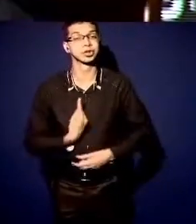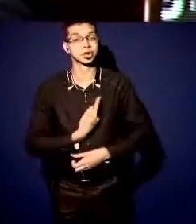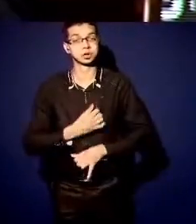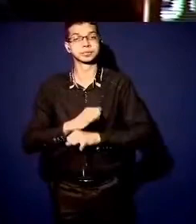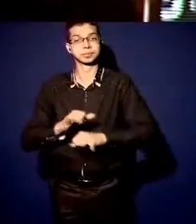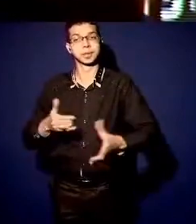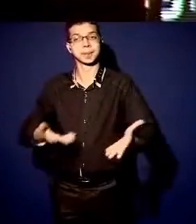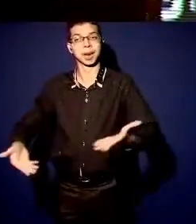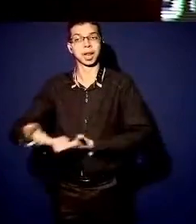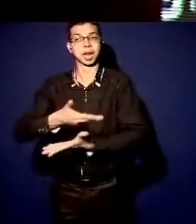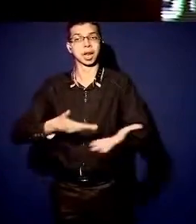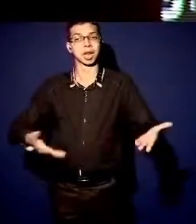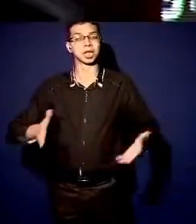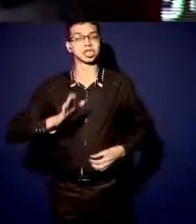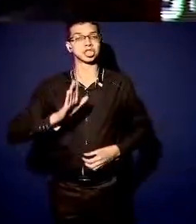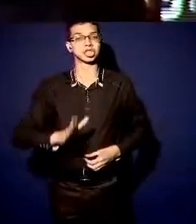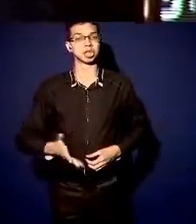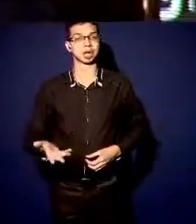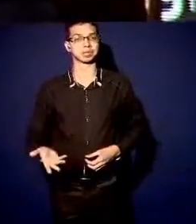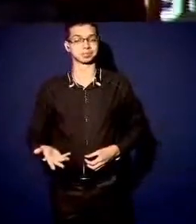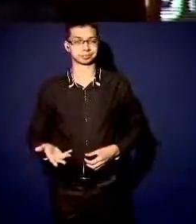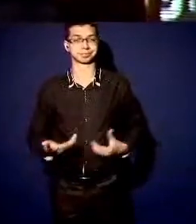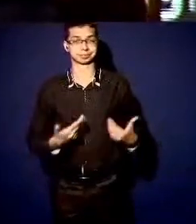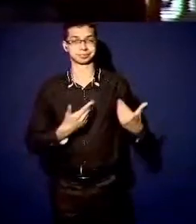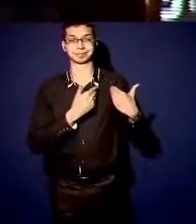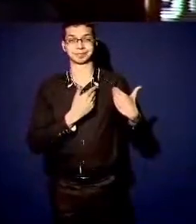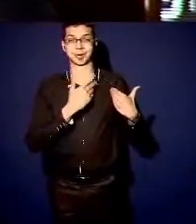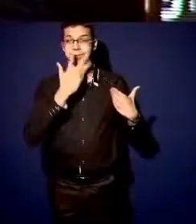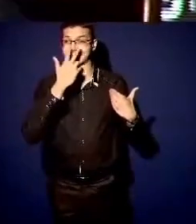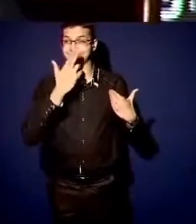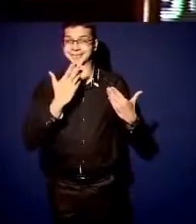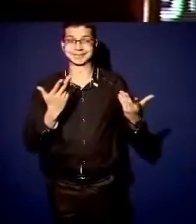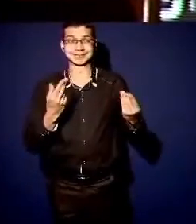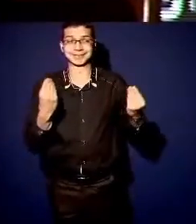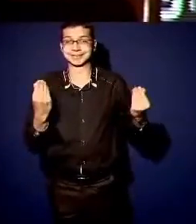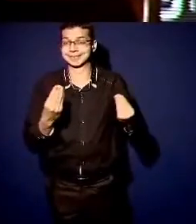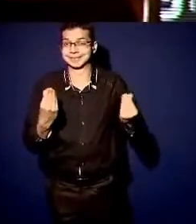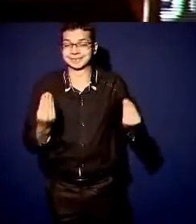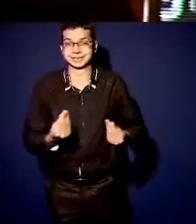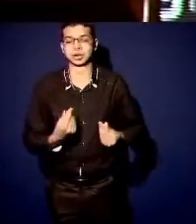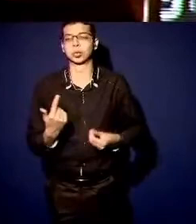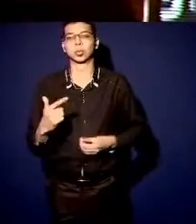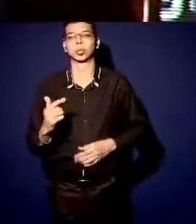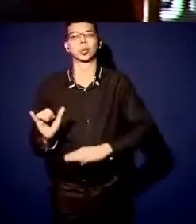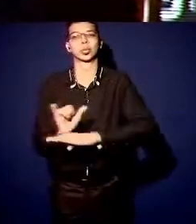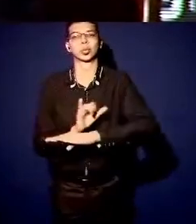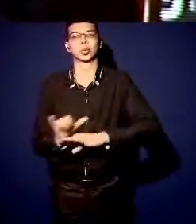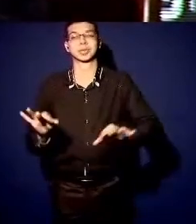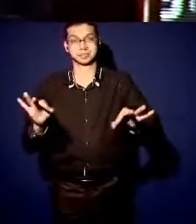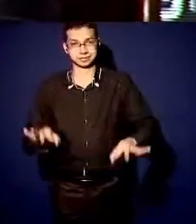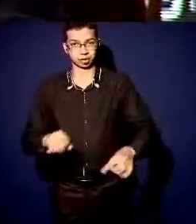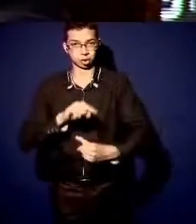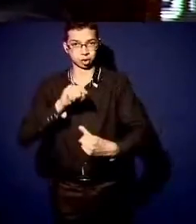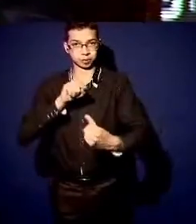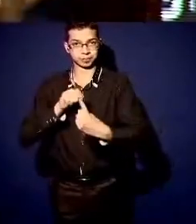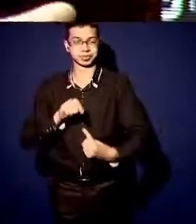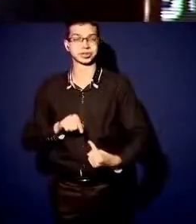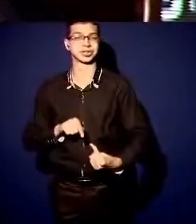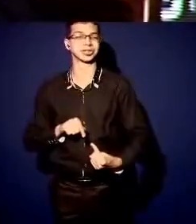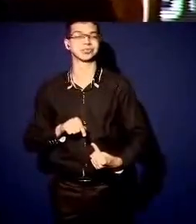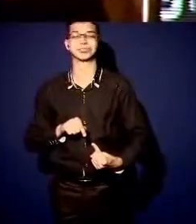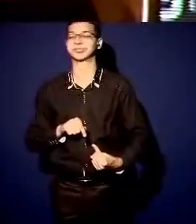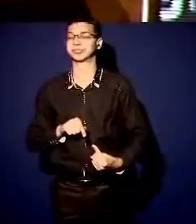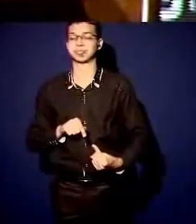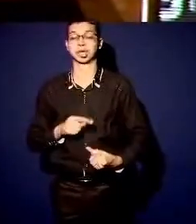então nós não vivemos numa era que permita propriamente planejamentos estratégicos muito acertados não significa